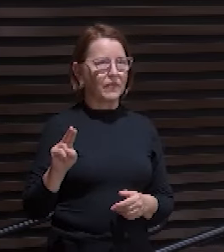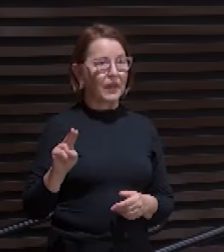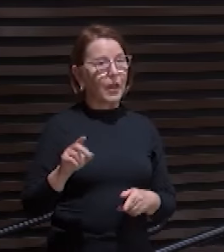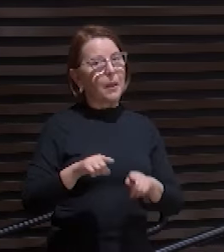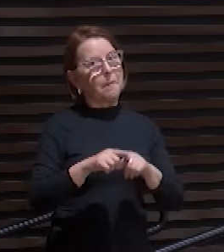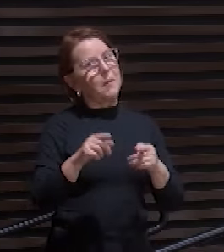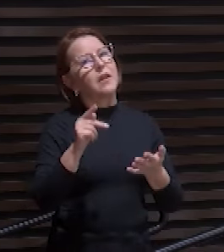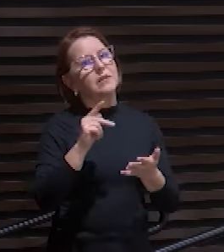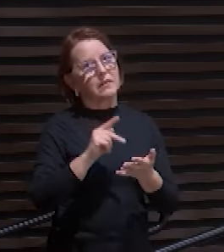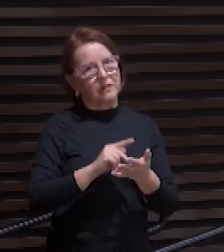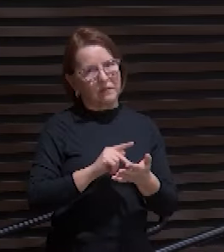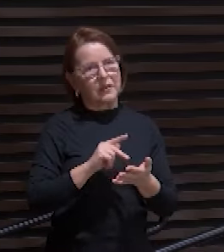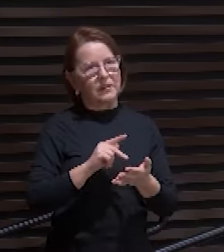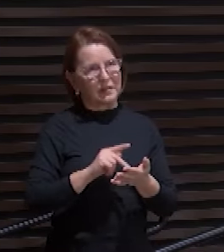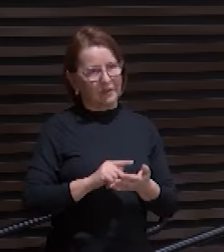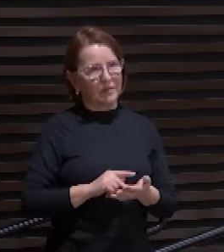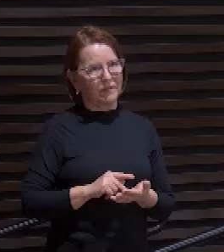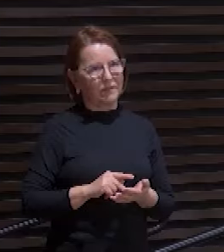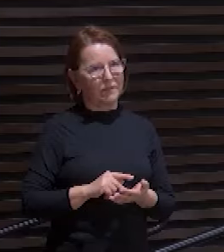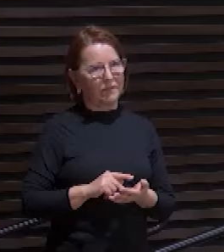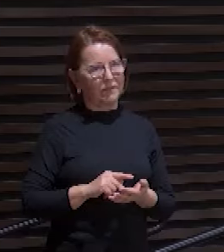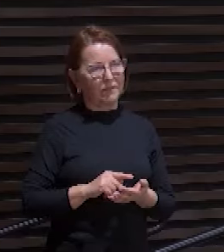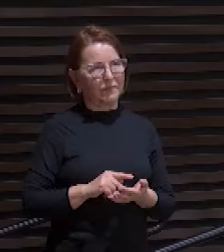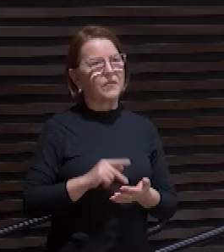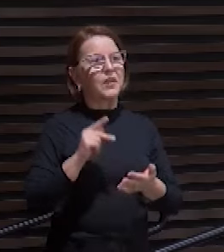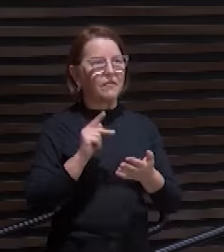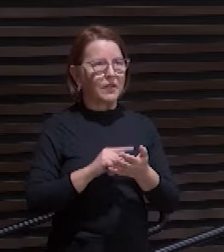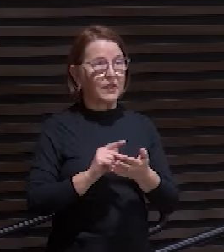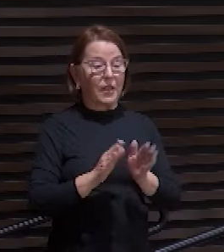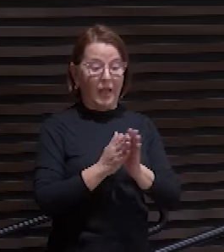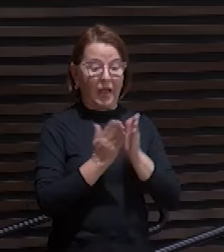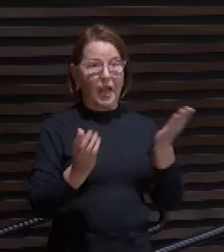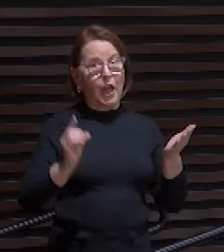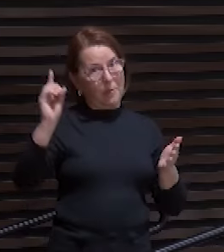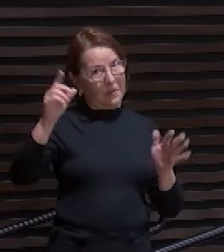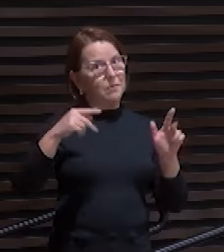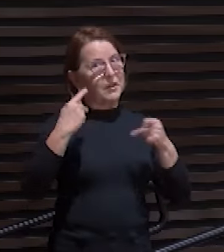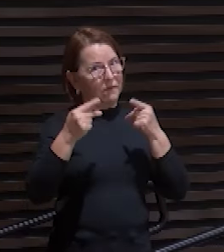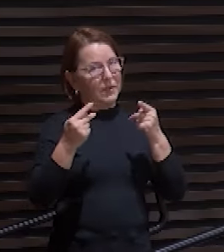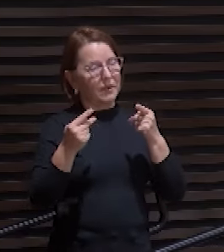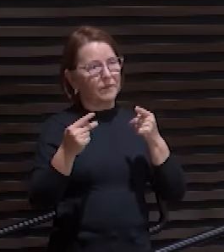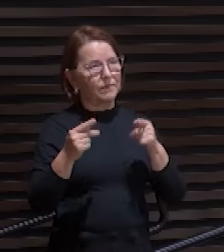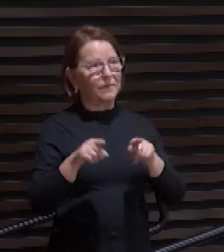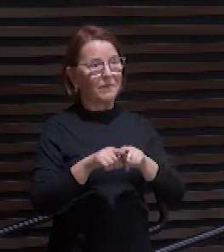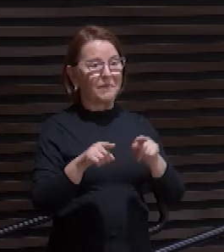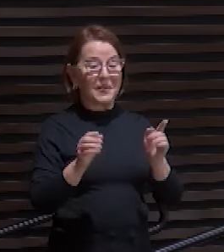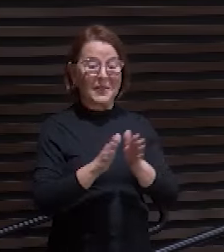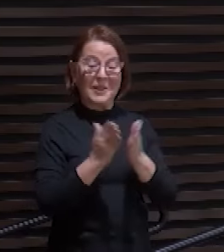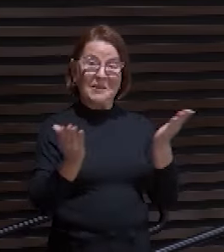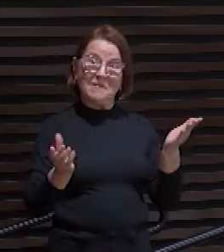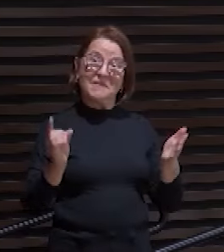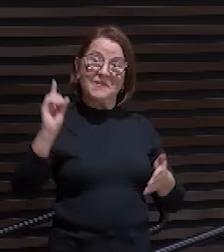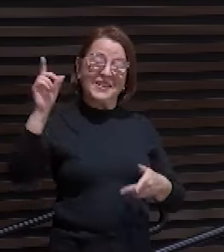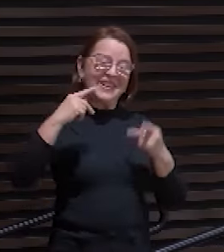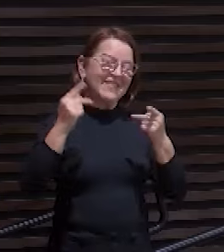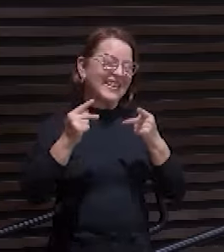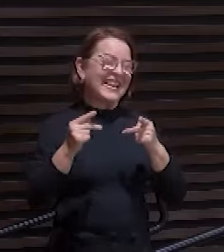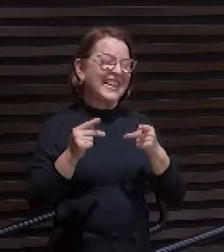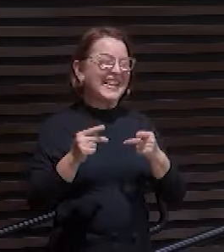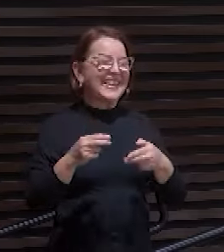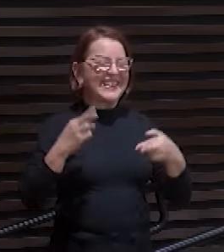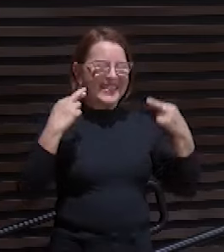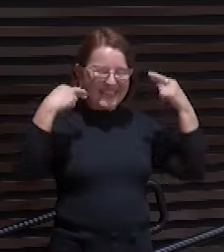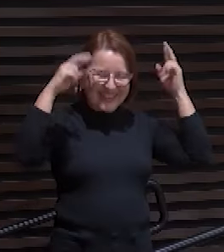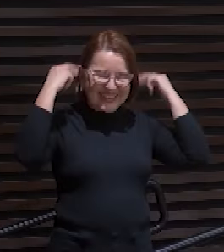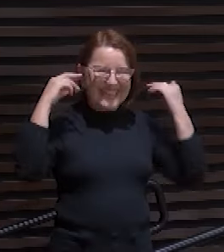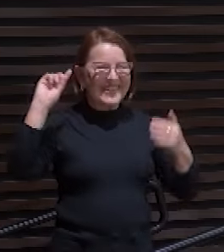é verdade. É verdade, a Bíblia diz isso. Mas aí a Bíblia diz também que o Cordeiro veio para tirar o pecado